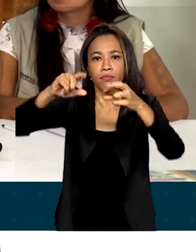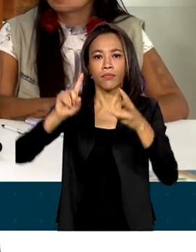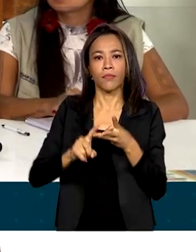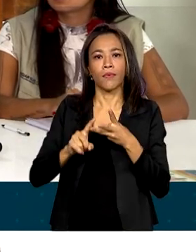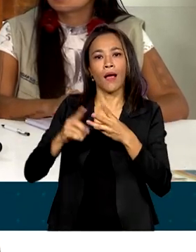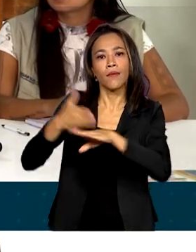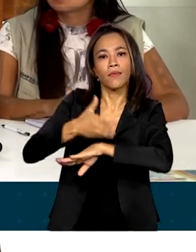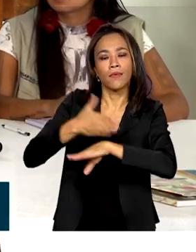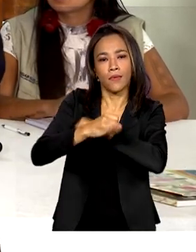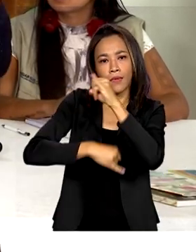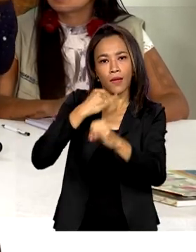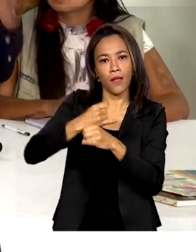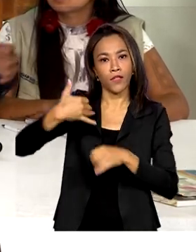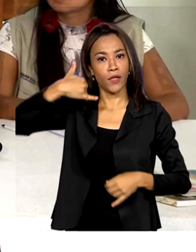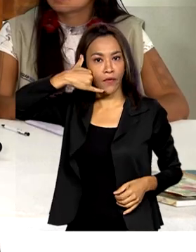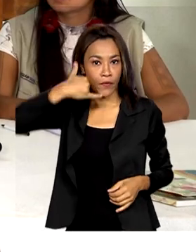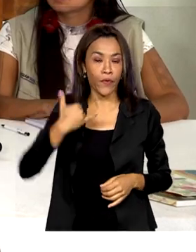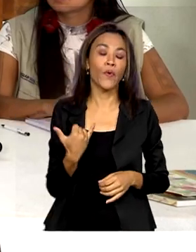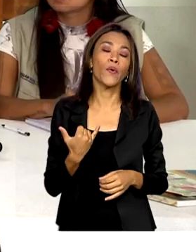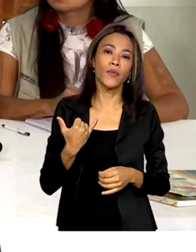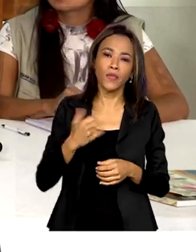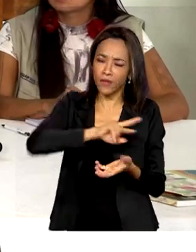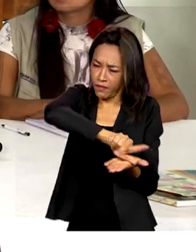de telefone e de melhorias nas suas condições físicas.